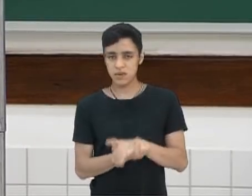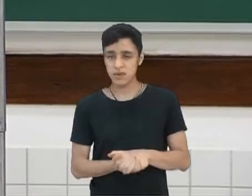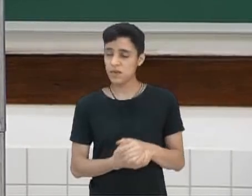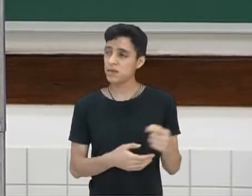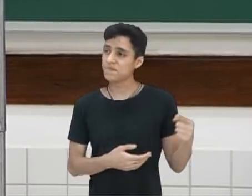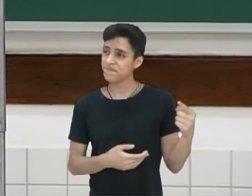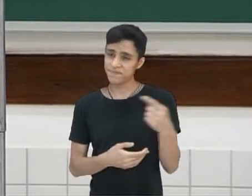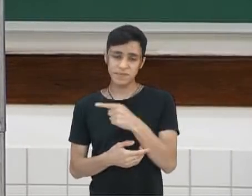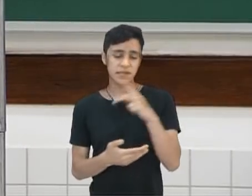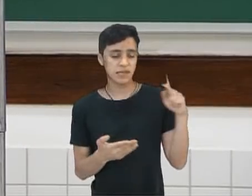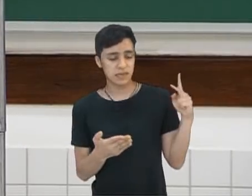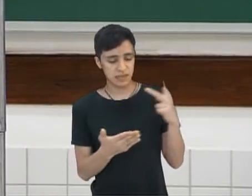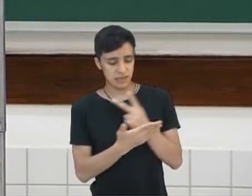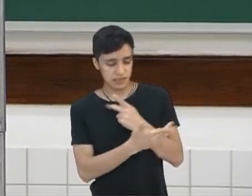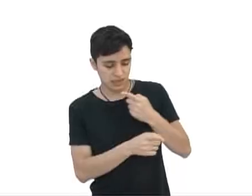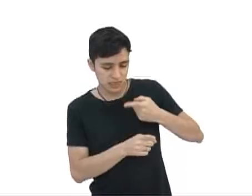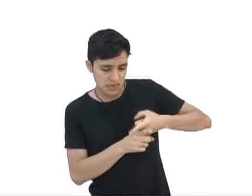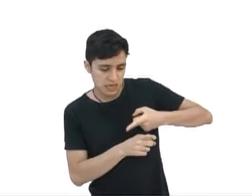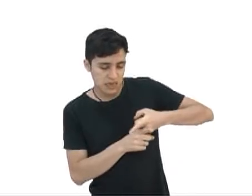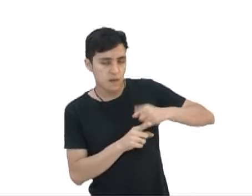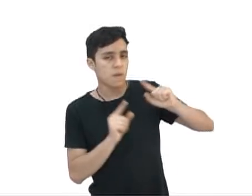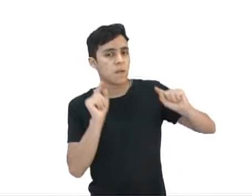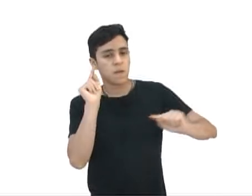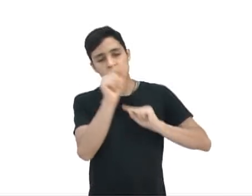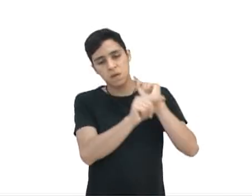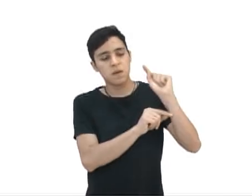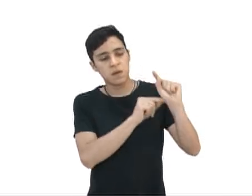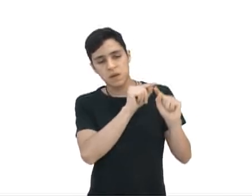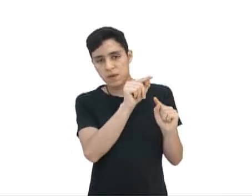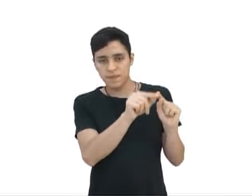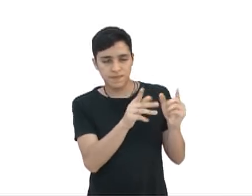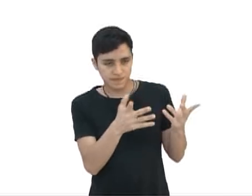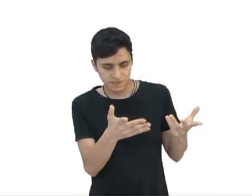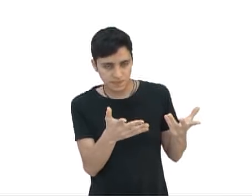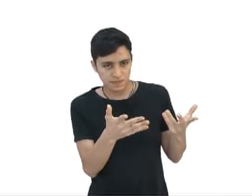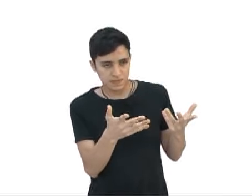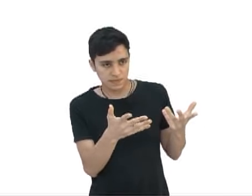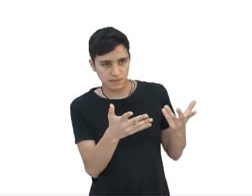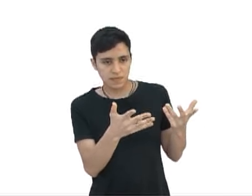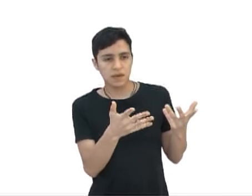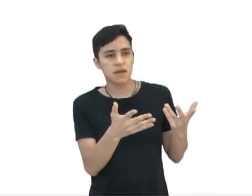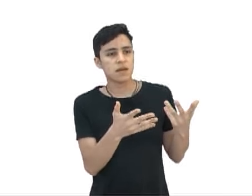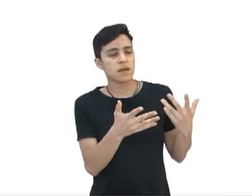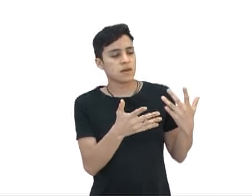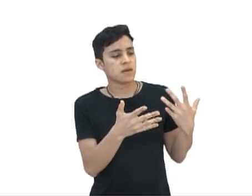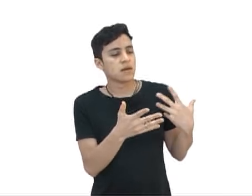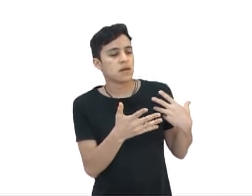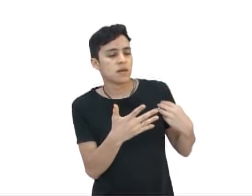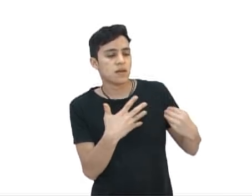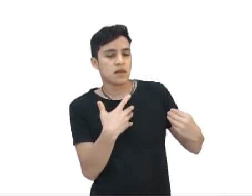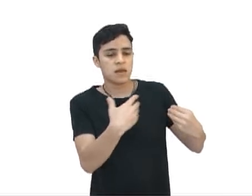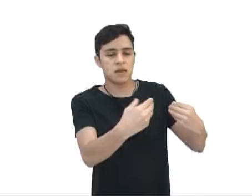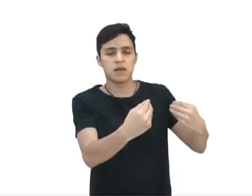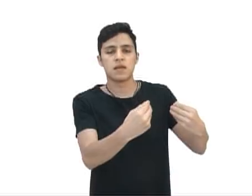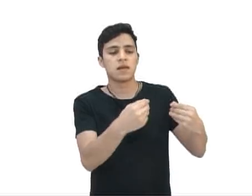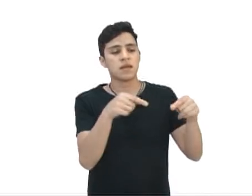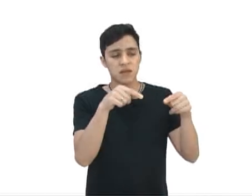Isso acontece porque os descendentes, né, originados pela reprodução sexuada, eles